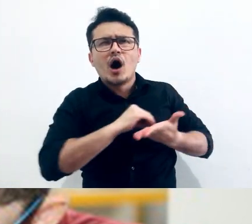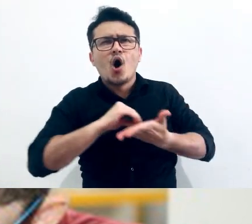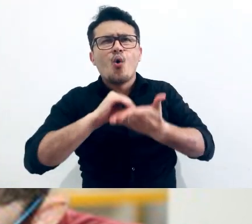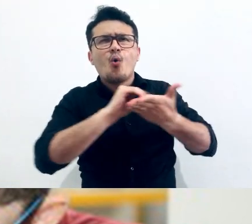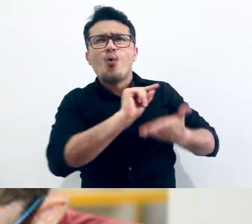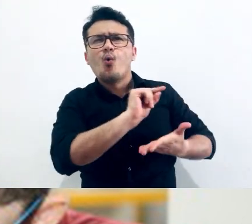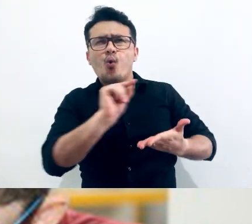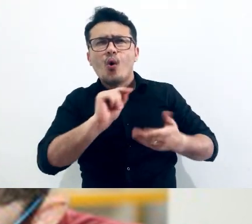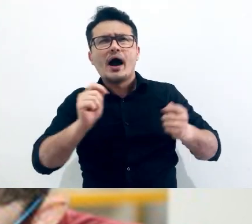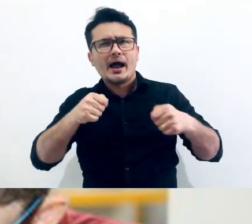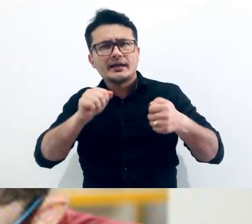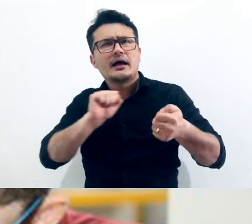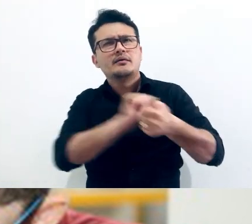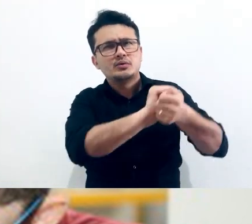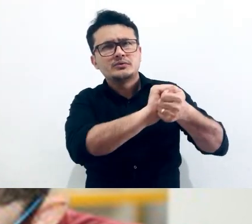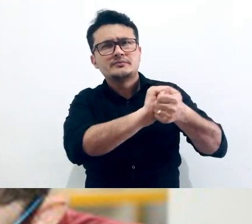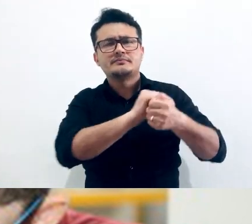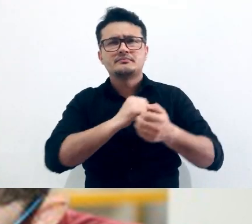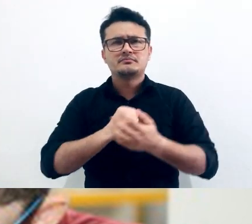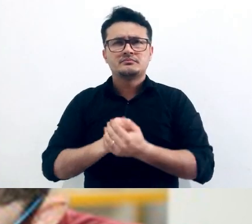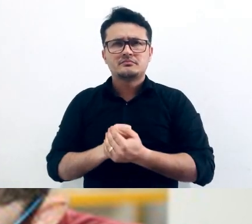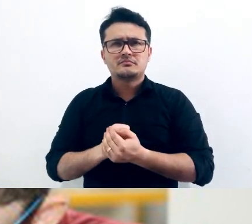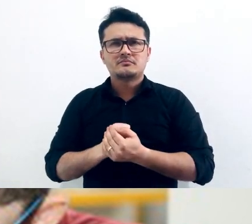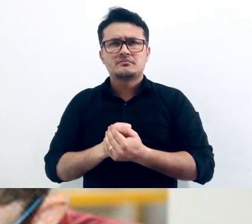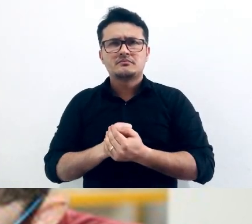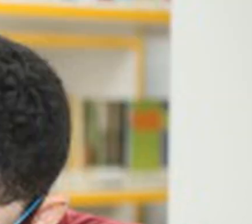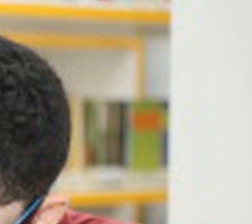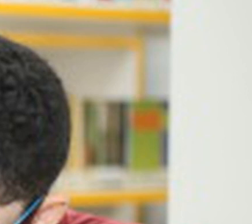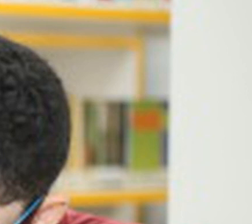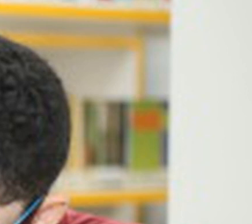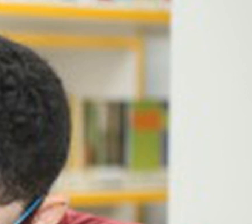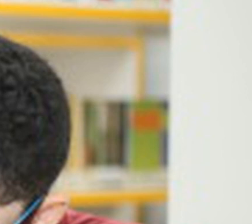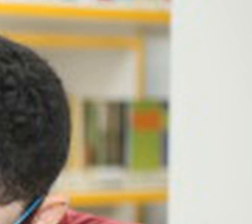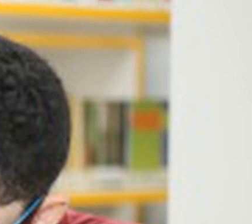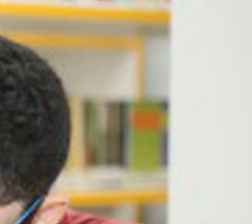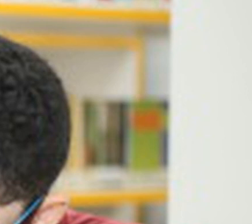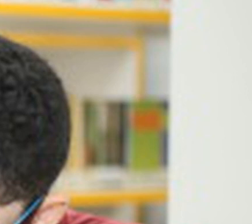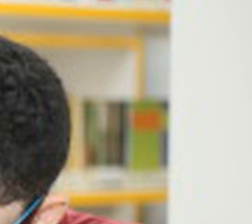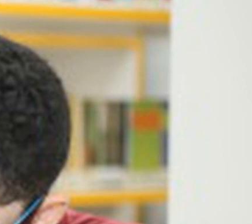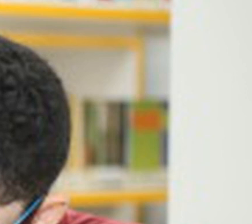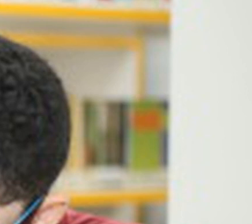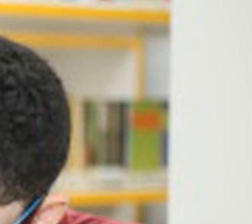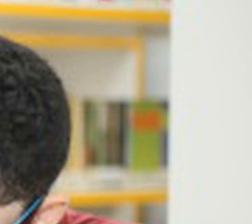as necessidades específicas de cada aluno que irá atender.